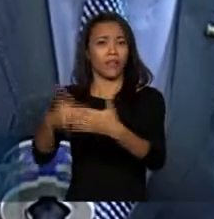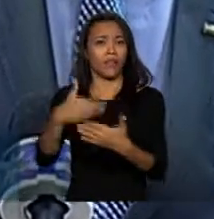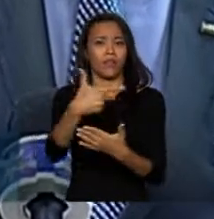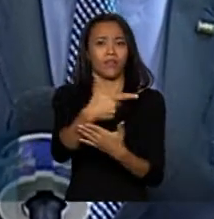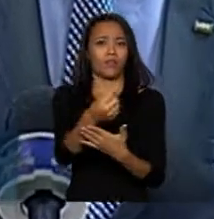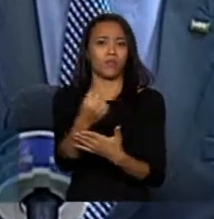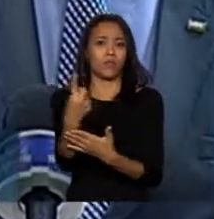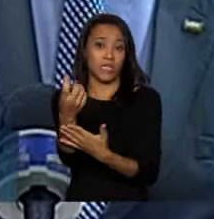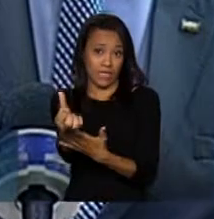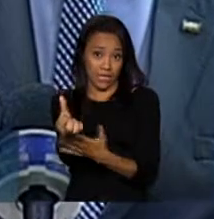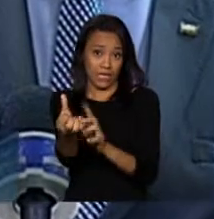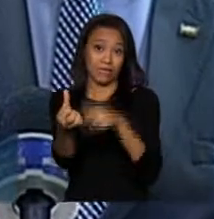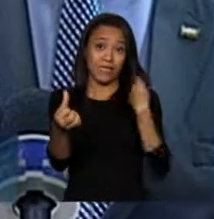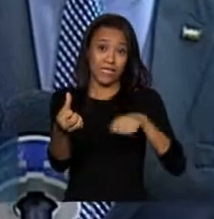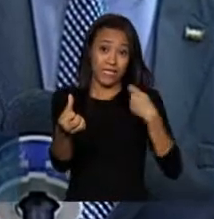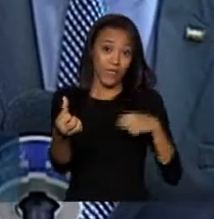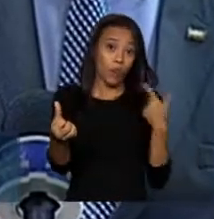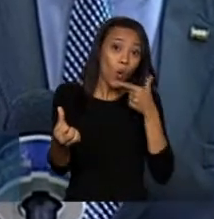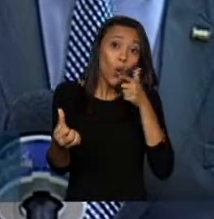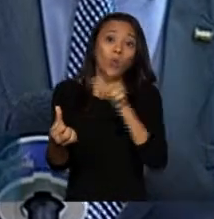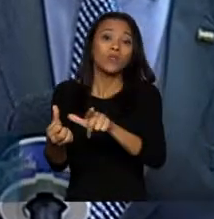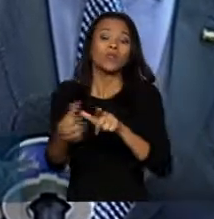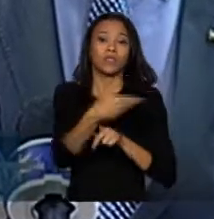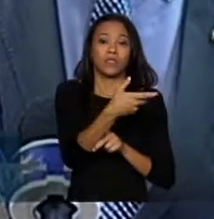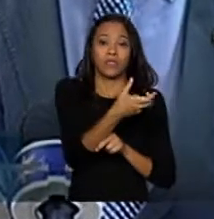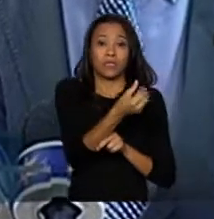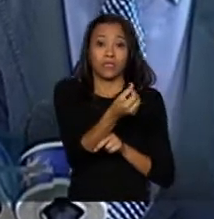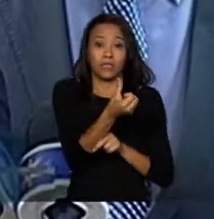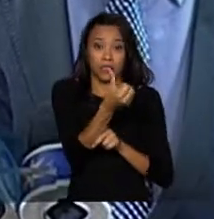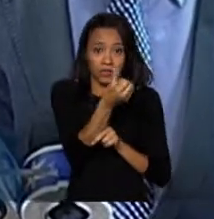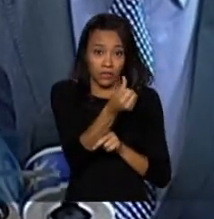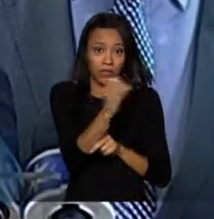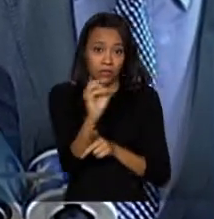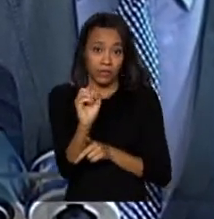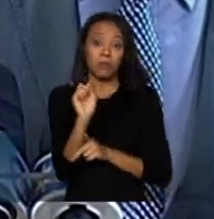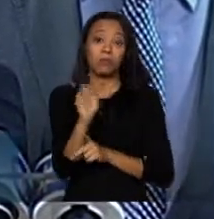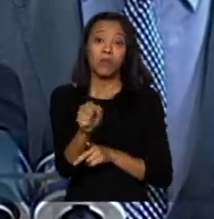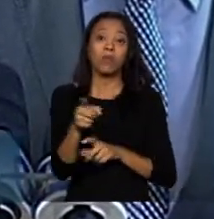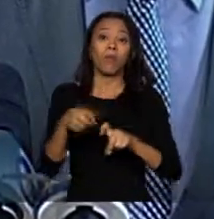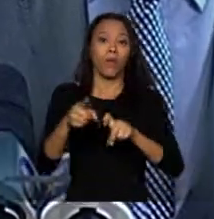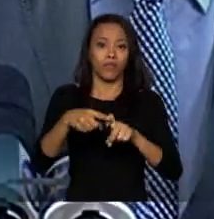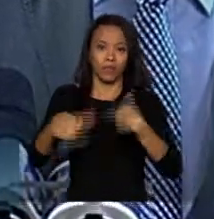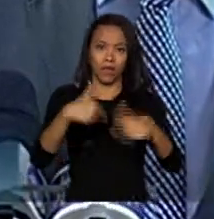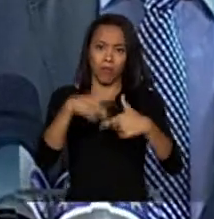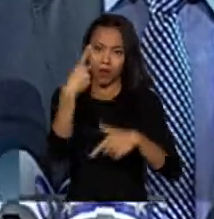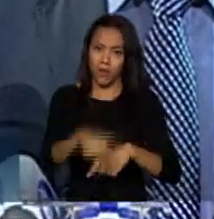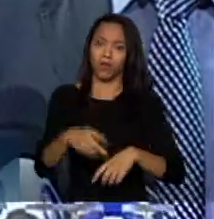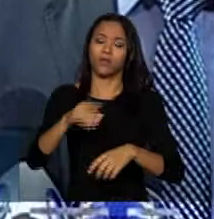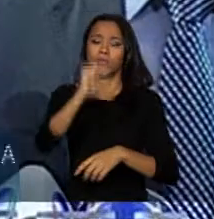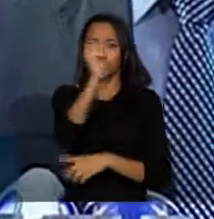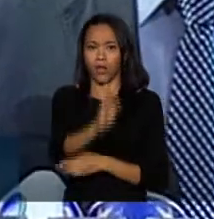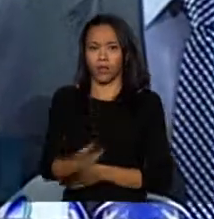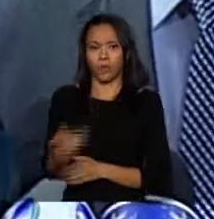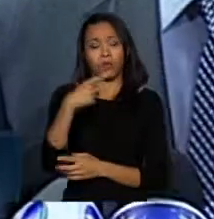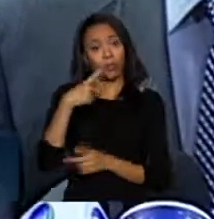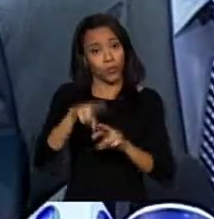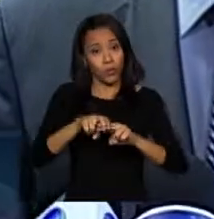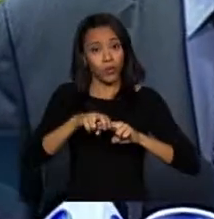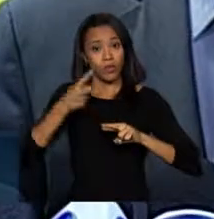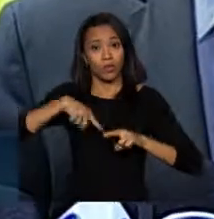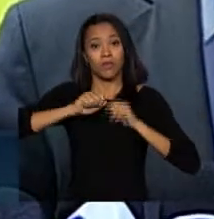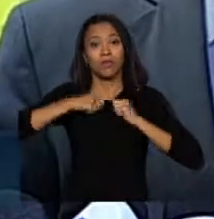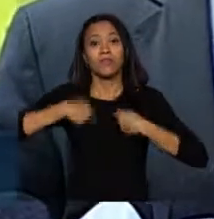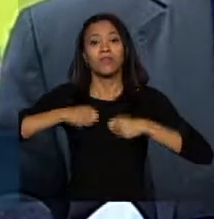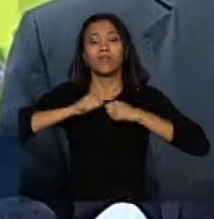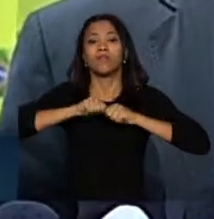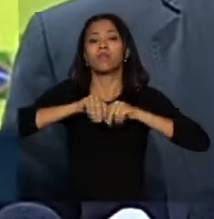600 mil médicos atuando em todo o país. Para isso, é importante expandir as faculdades de medicina em todo